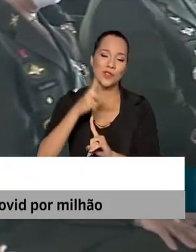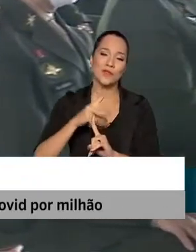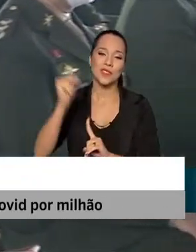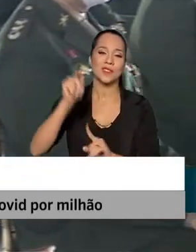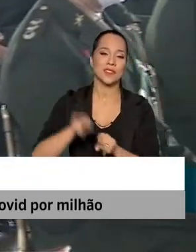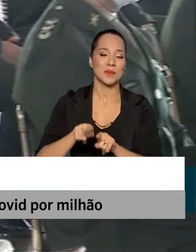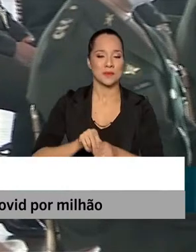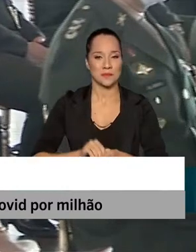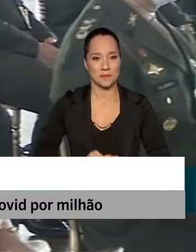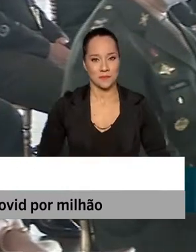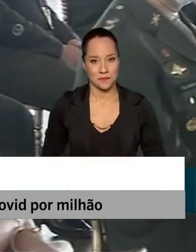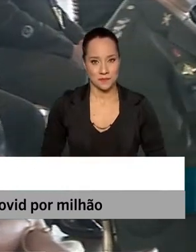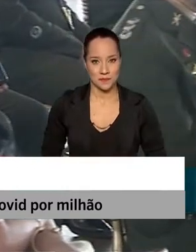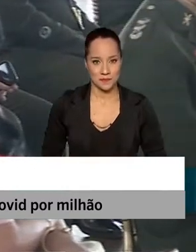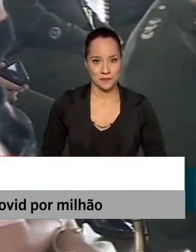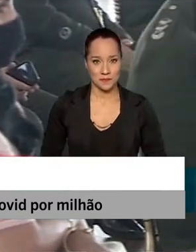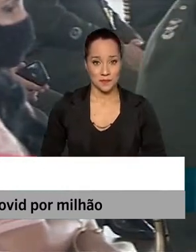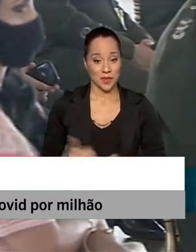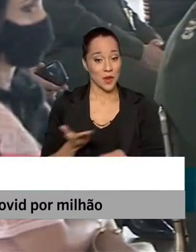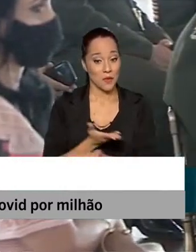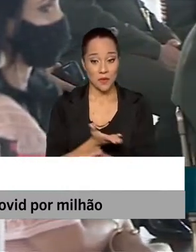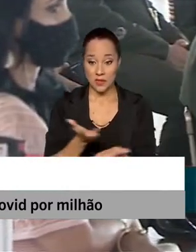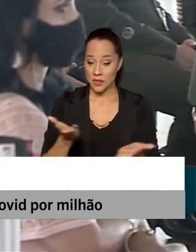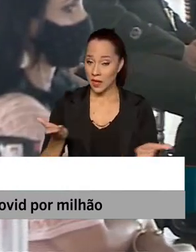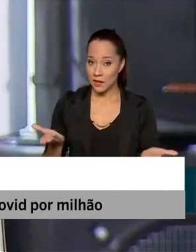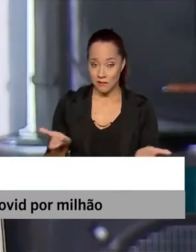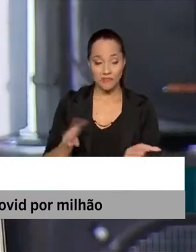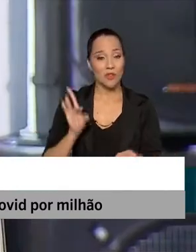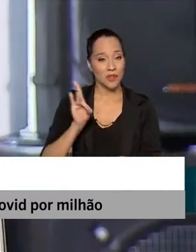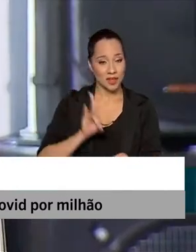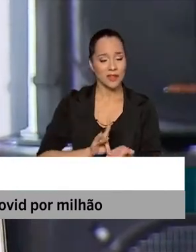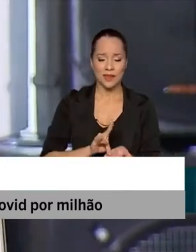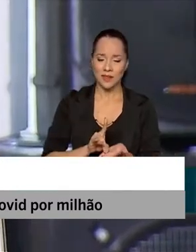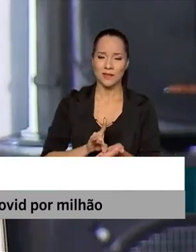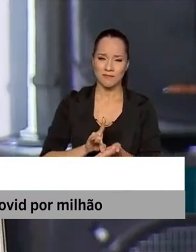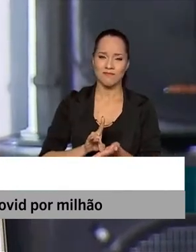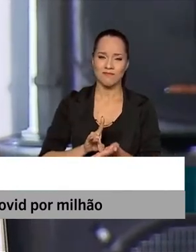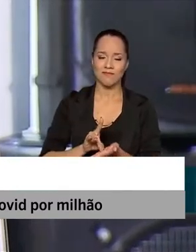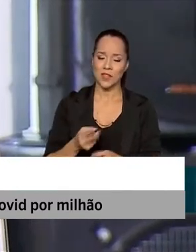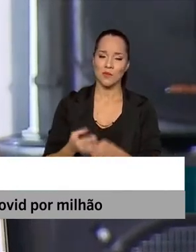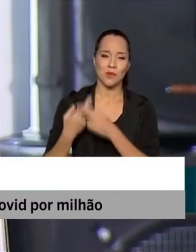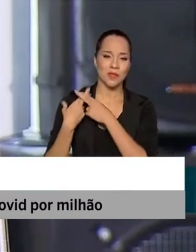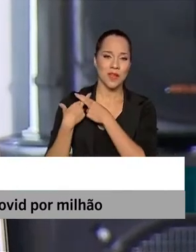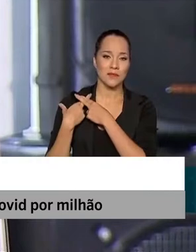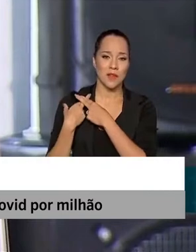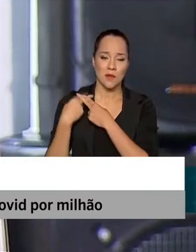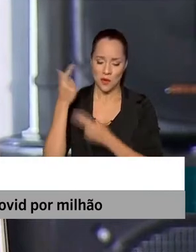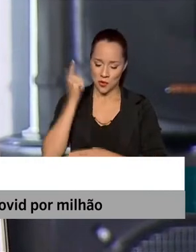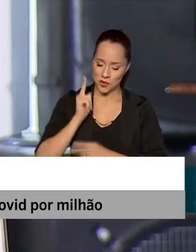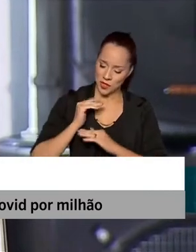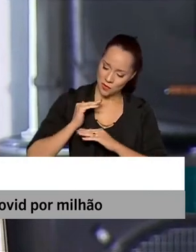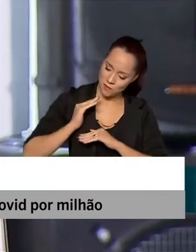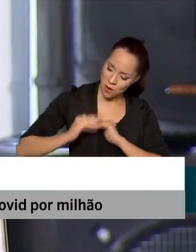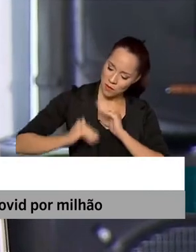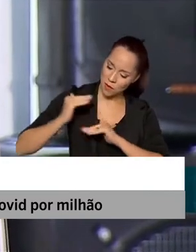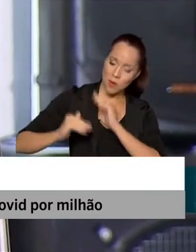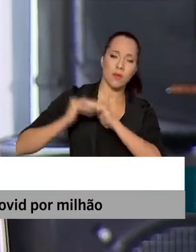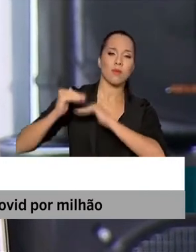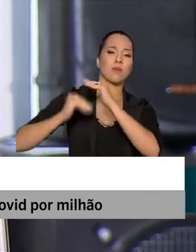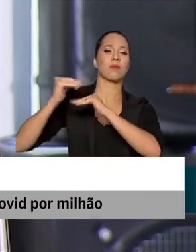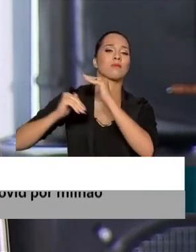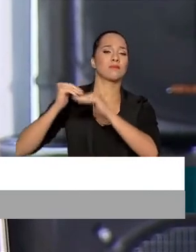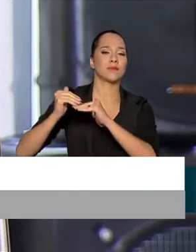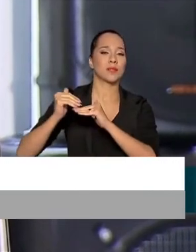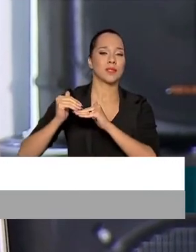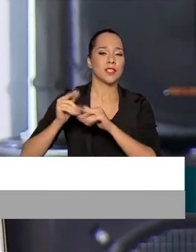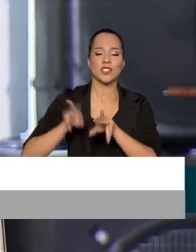conquistados. Vocês são os verdadeiros responsáveis por alcançarmos resultados altamente positivos no cumprimento